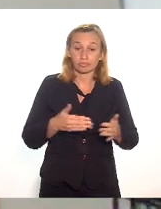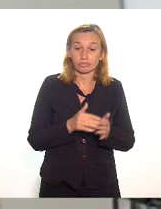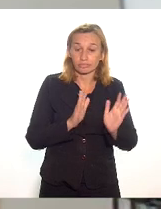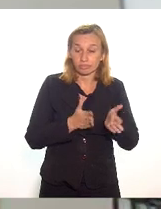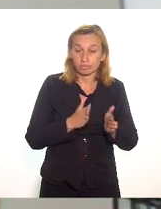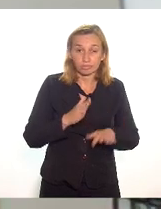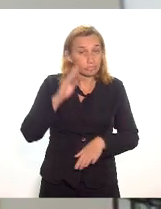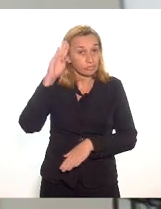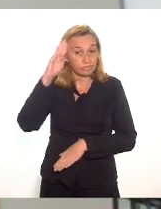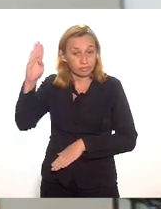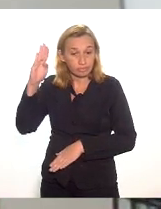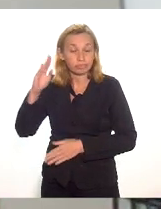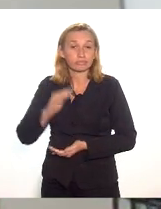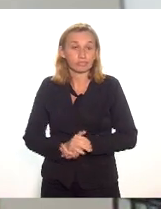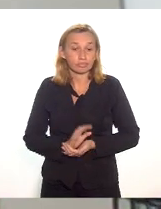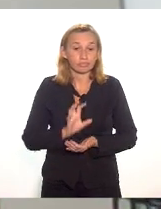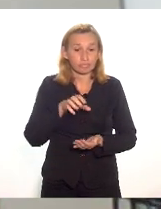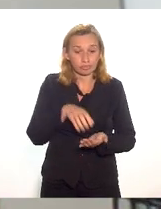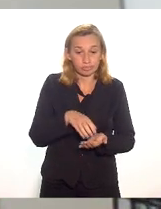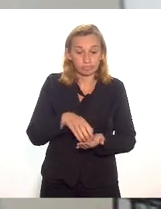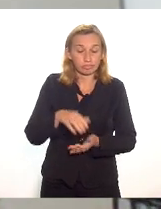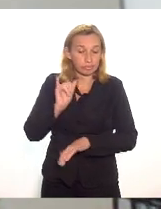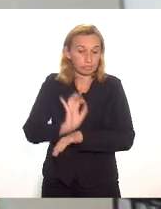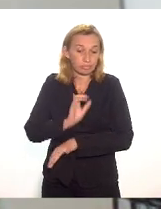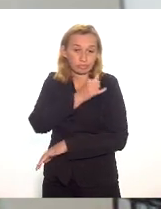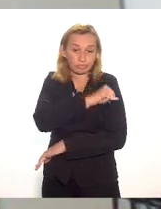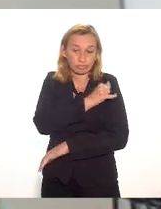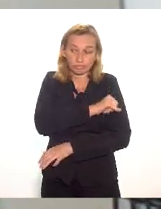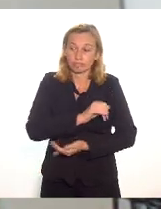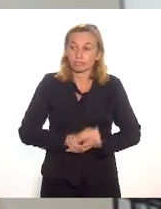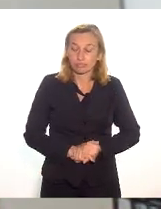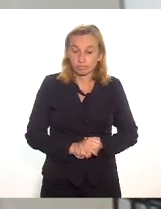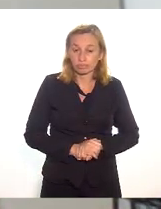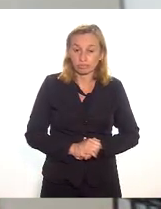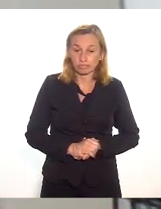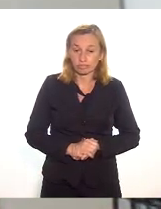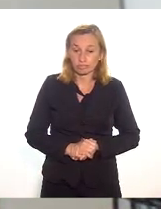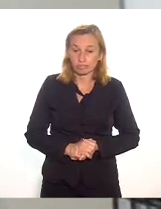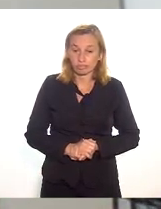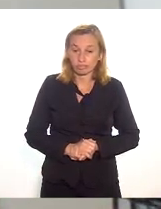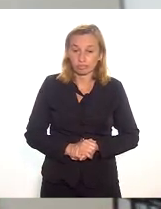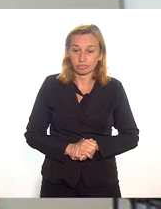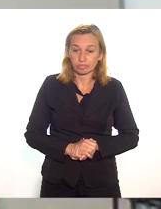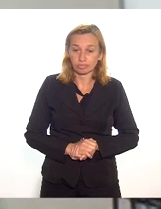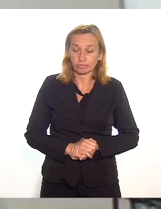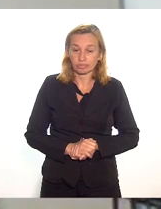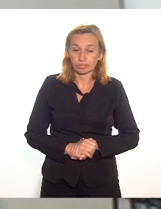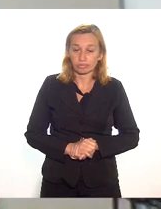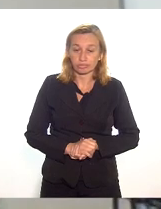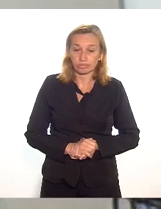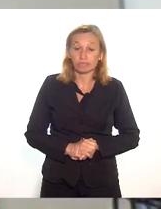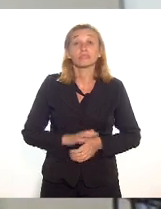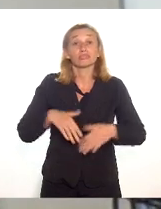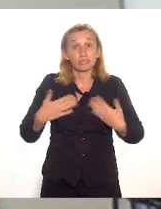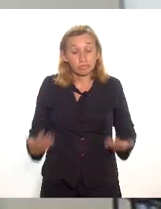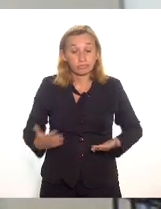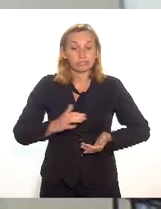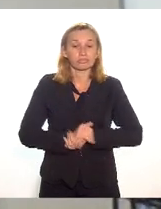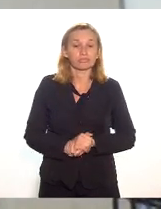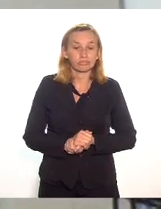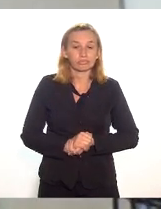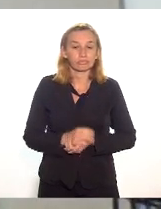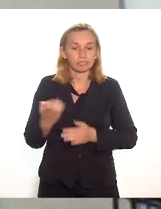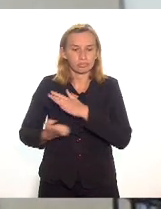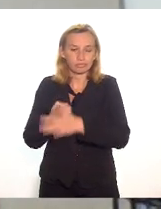das principais receitas do Estado do Rio de Janeiro. Uma das principais receitas do Estado do Rio de Janeiro. Então, que a SEDAI